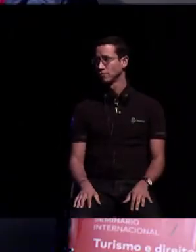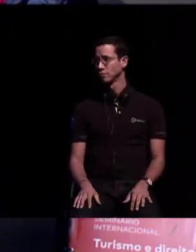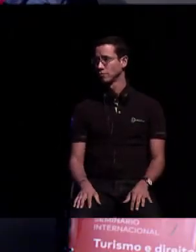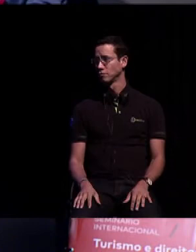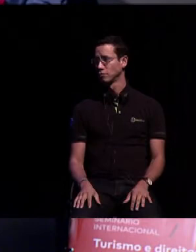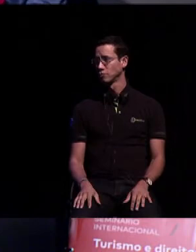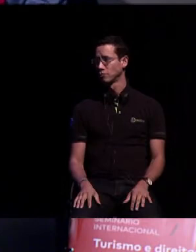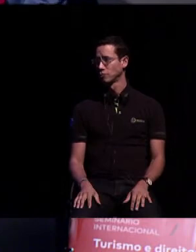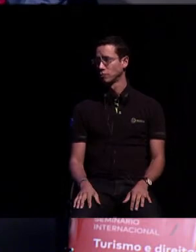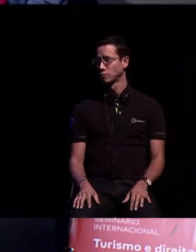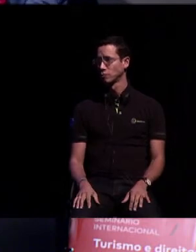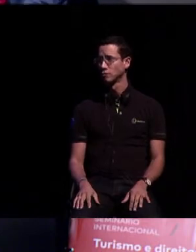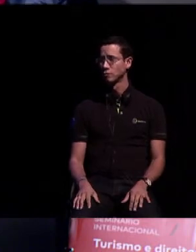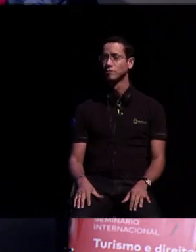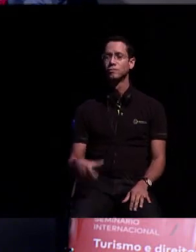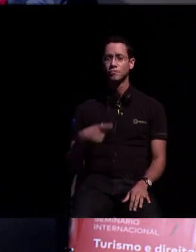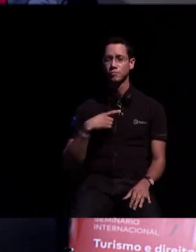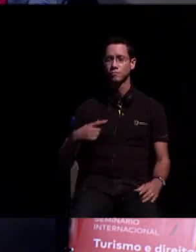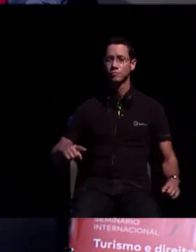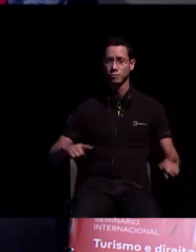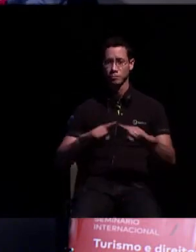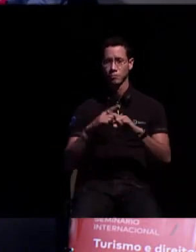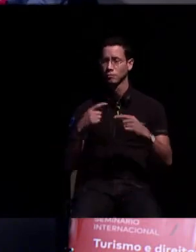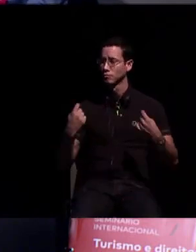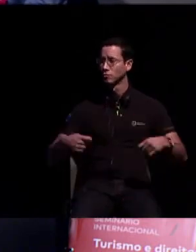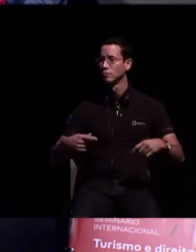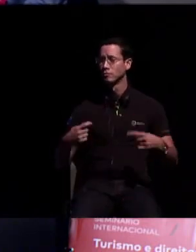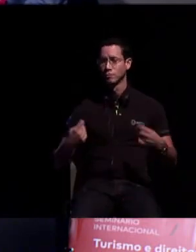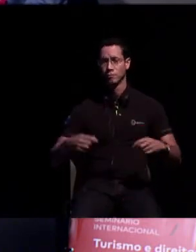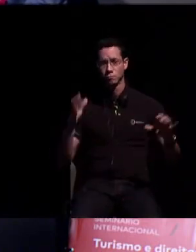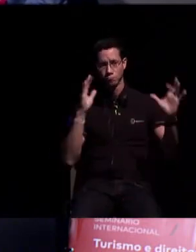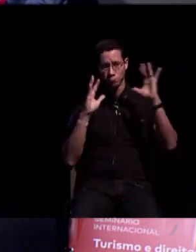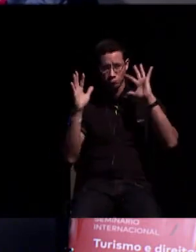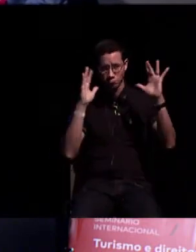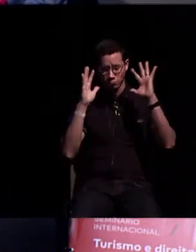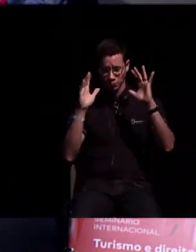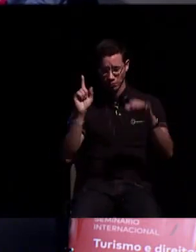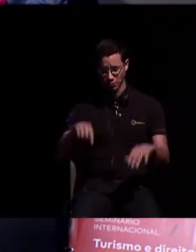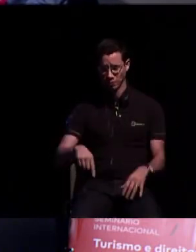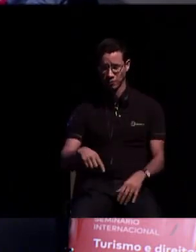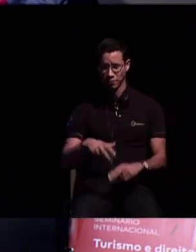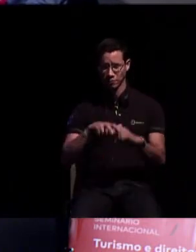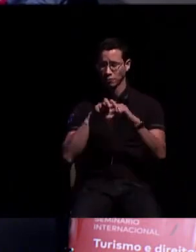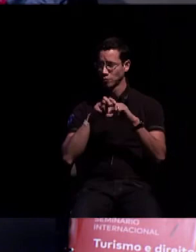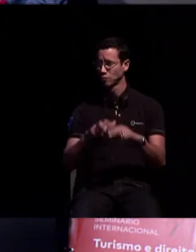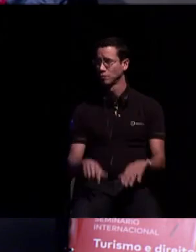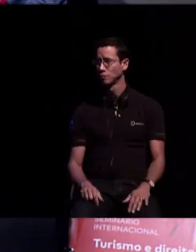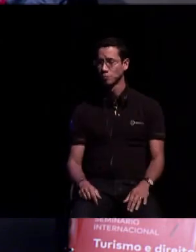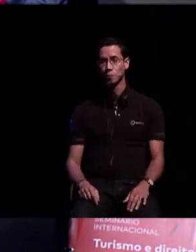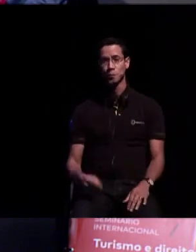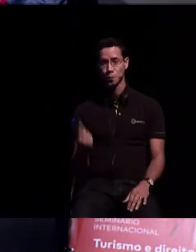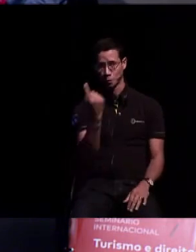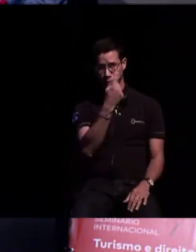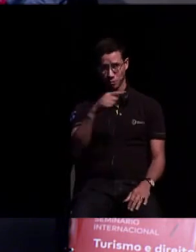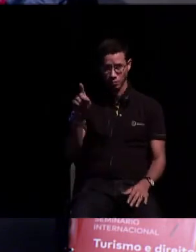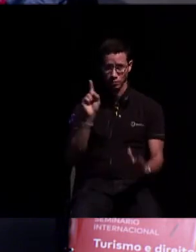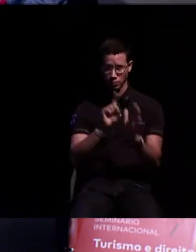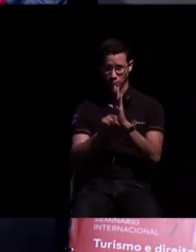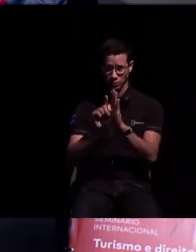es parte de las contradicciones, porque tendríamos que pensar al respecto. Bien, tenemos una última ronda de preguntas